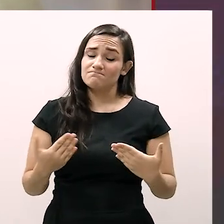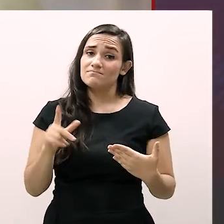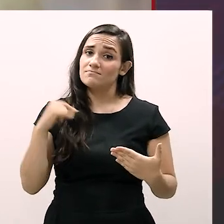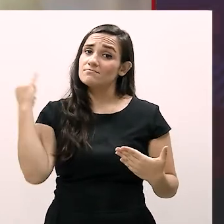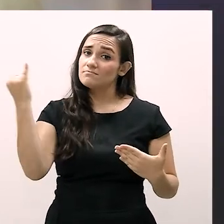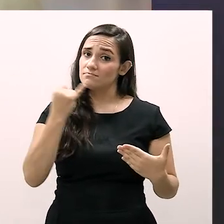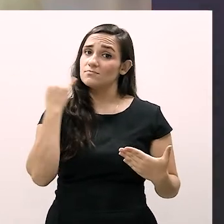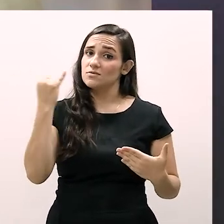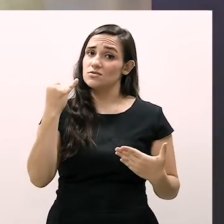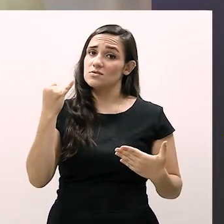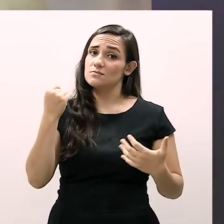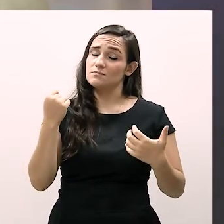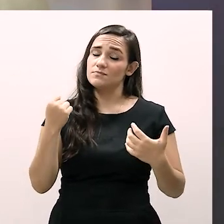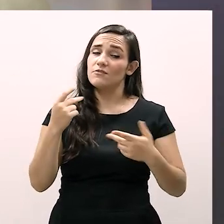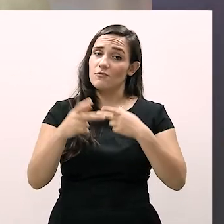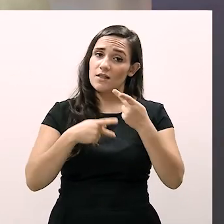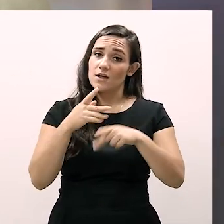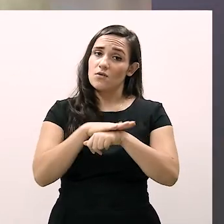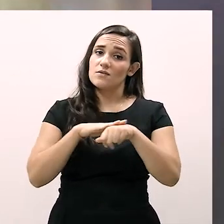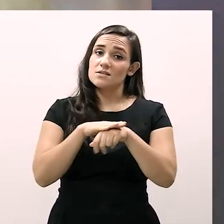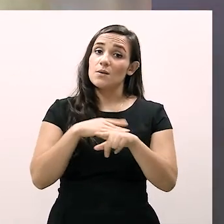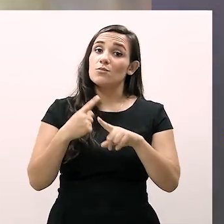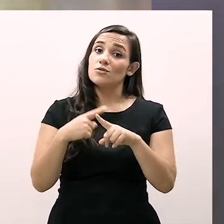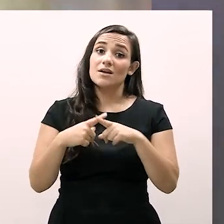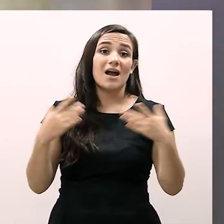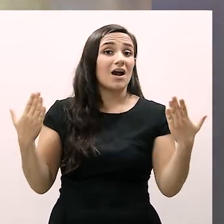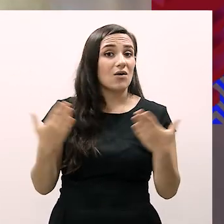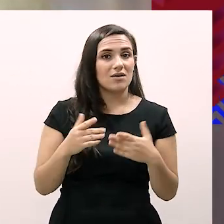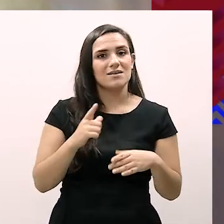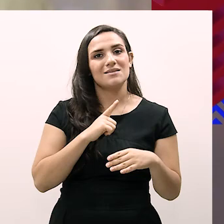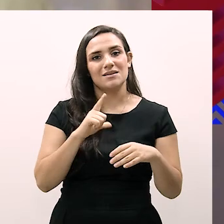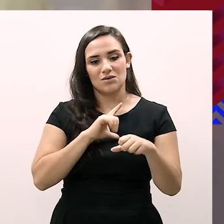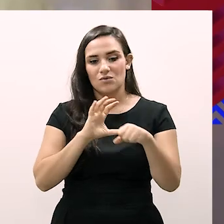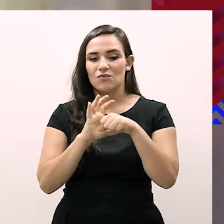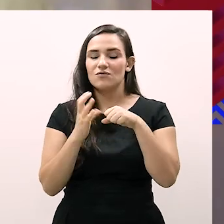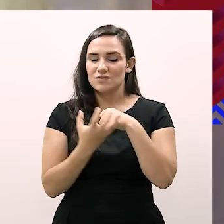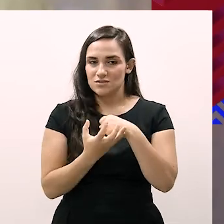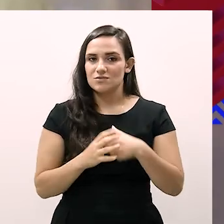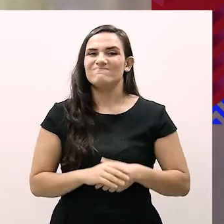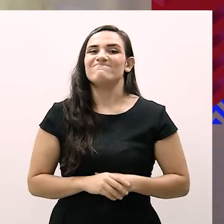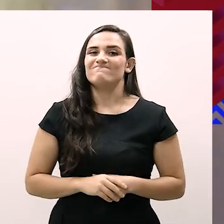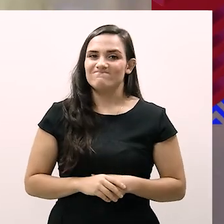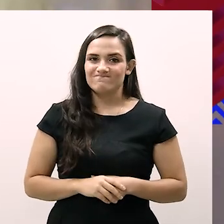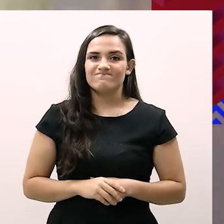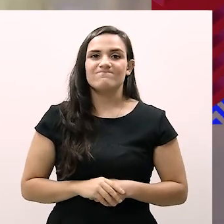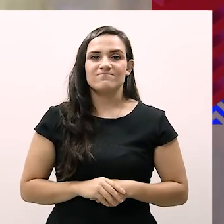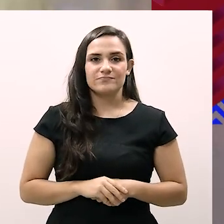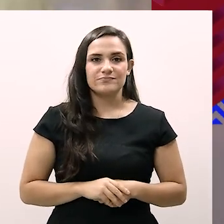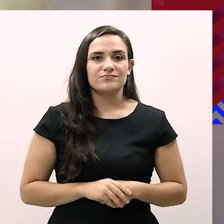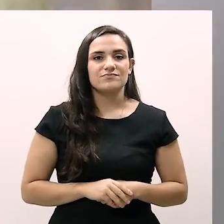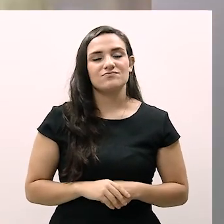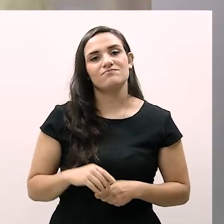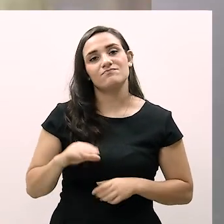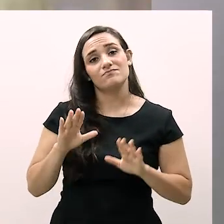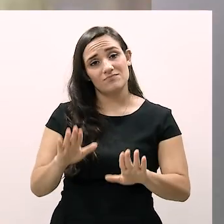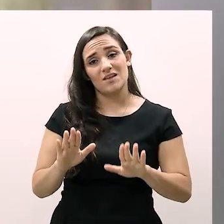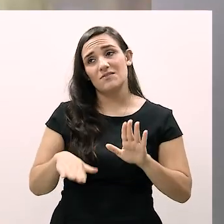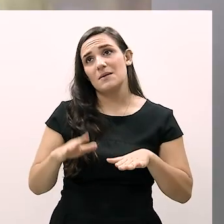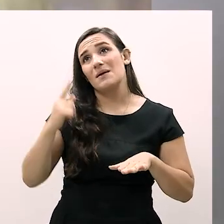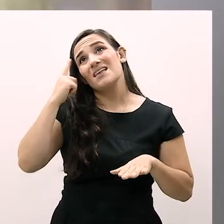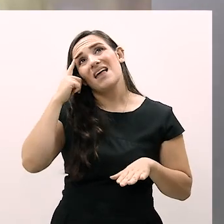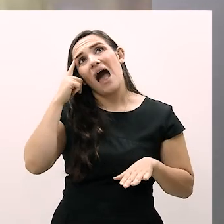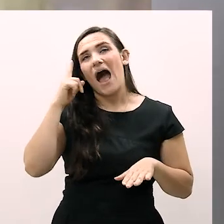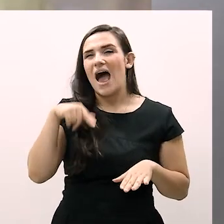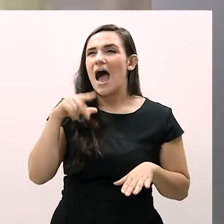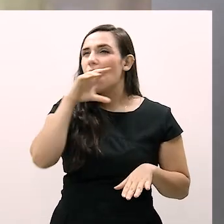falando de um tema relevante de saúde, principalmente agora em que nós estamos assim vivendo a pandemia da